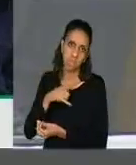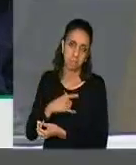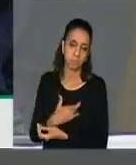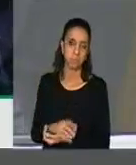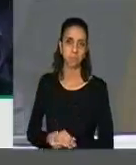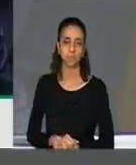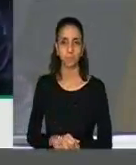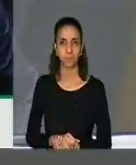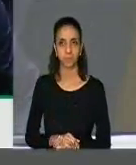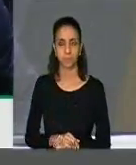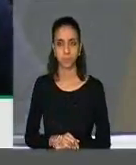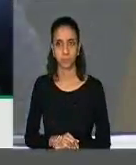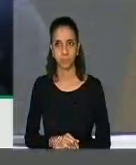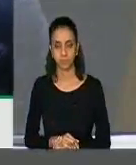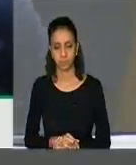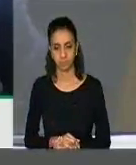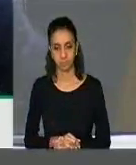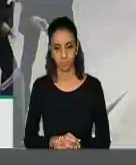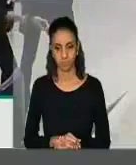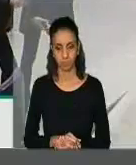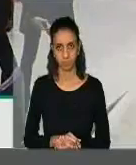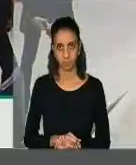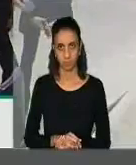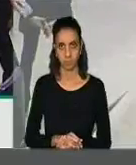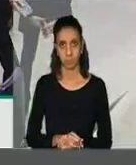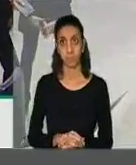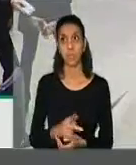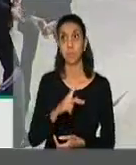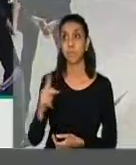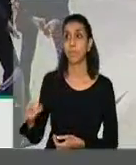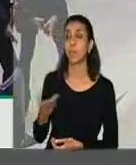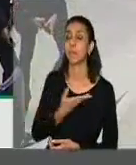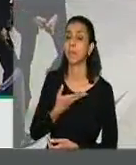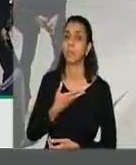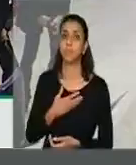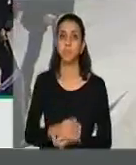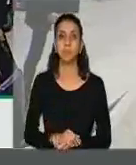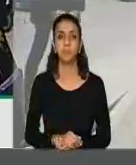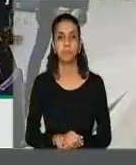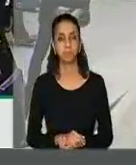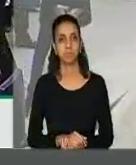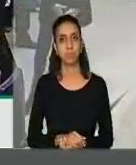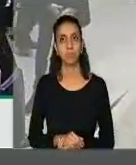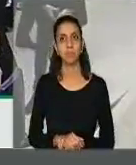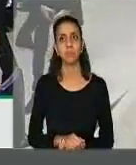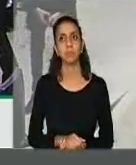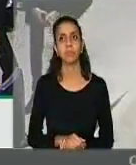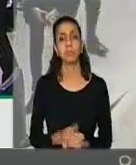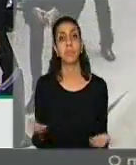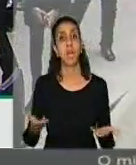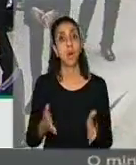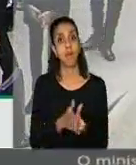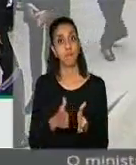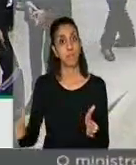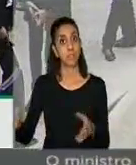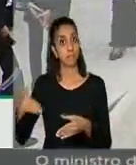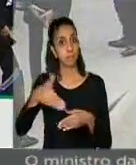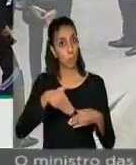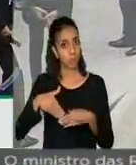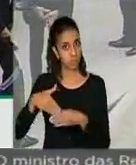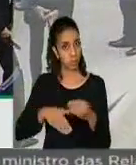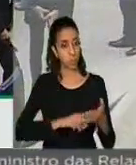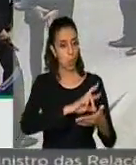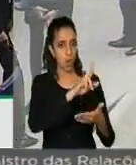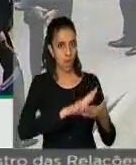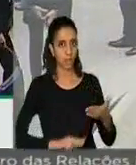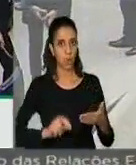Deputado Domingos Gonçalves. Senhor presidente, colegas parlamentares, eu quero fazer um registro. Nós estamos na fase de votação do relatório